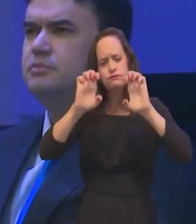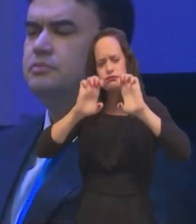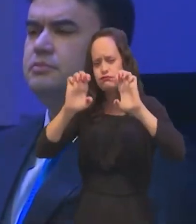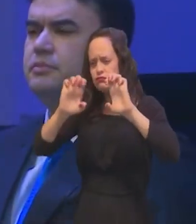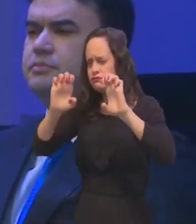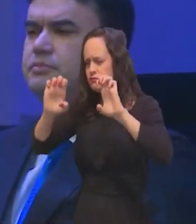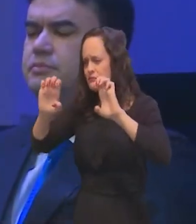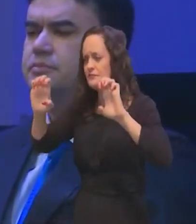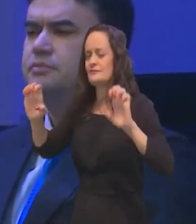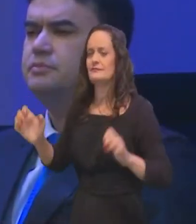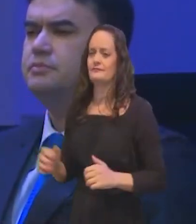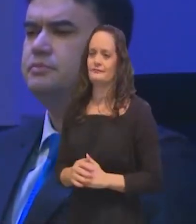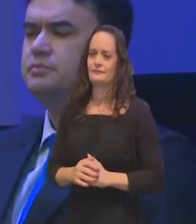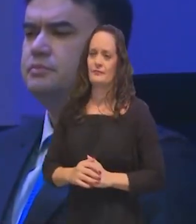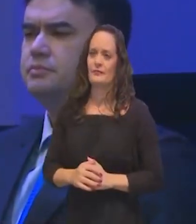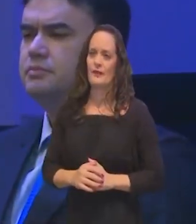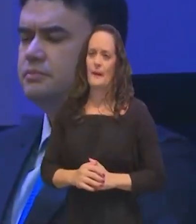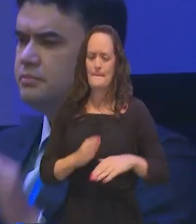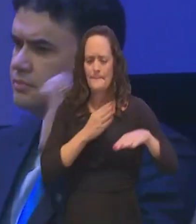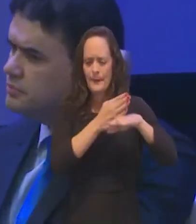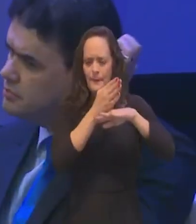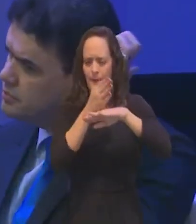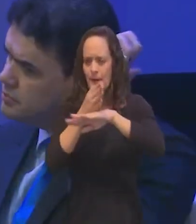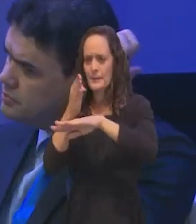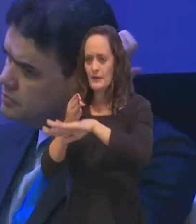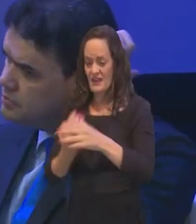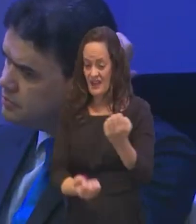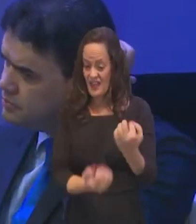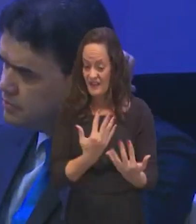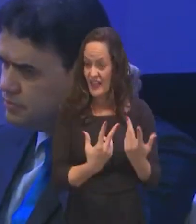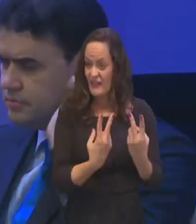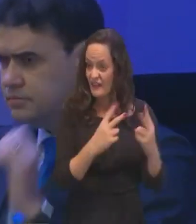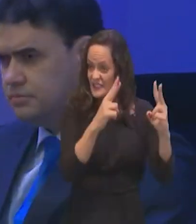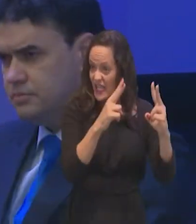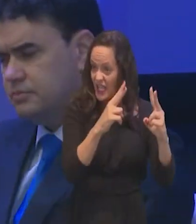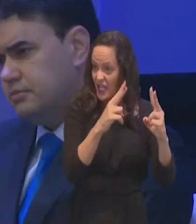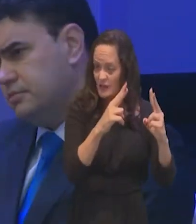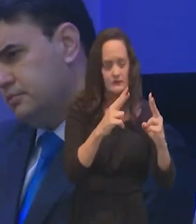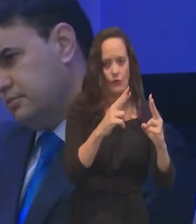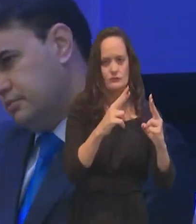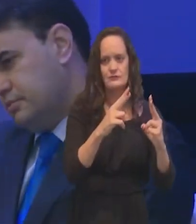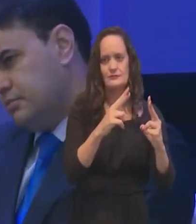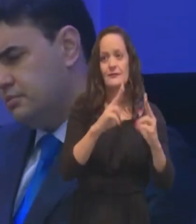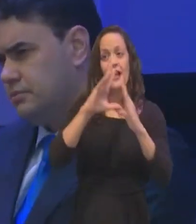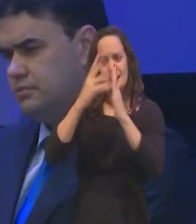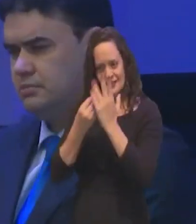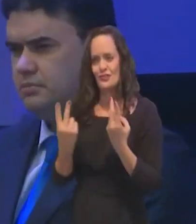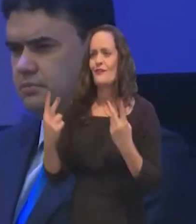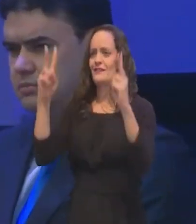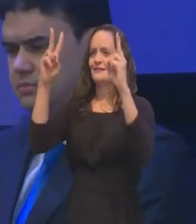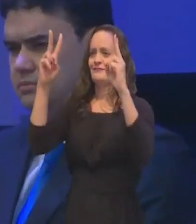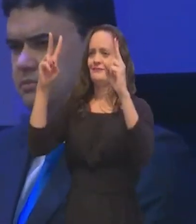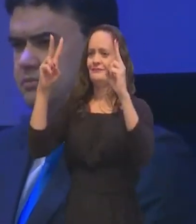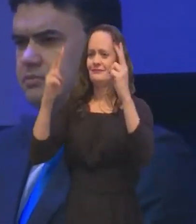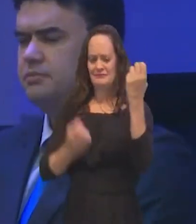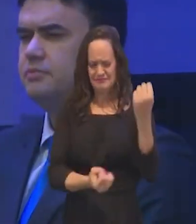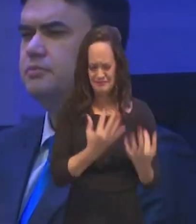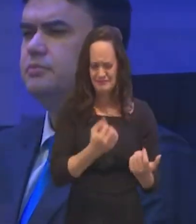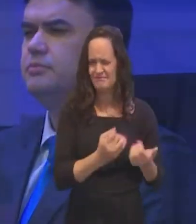terra. As portas do inferno não prevalecerão contra a igreja de Cristo. As portas do inferno